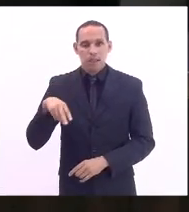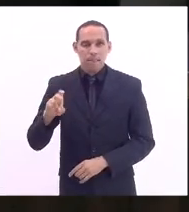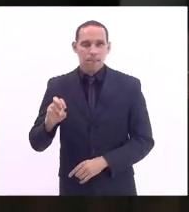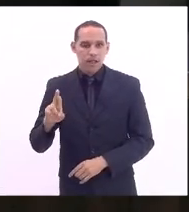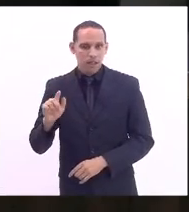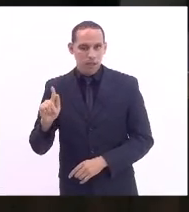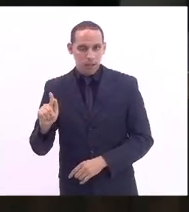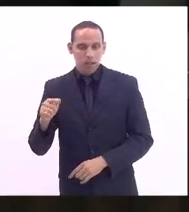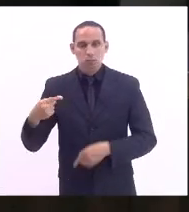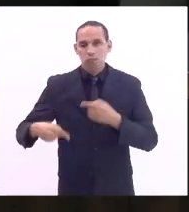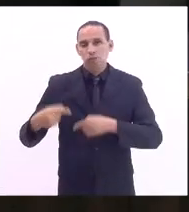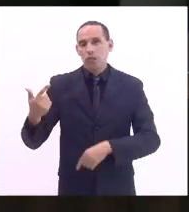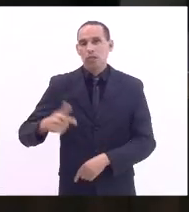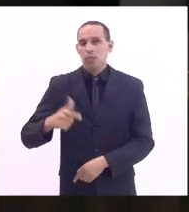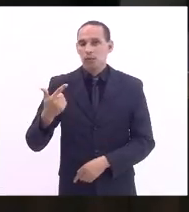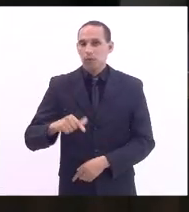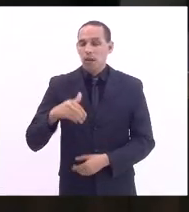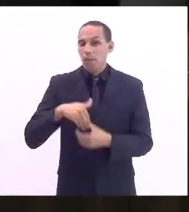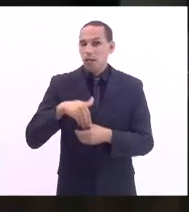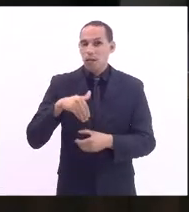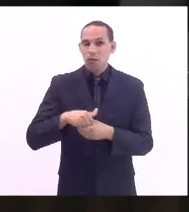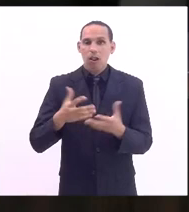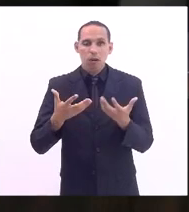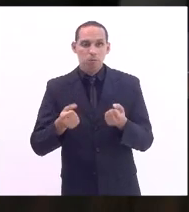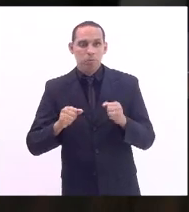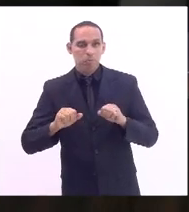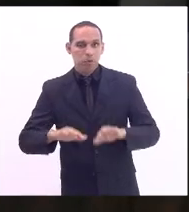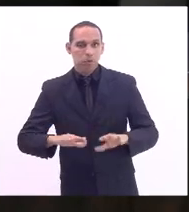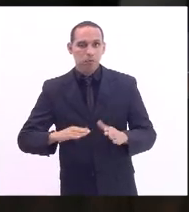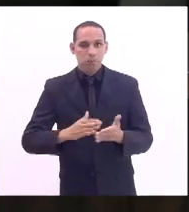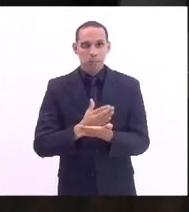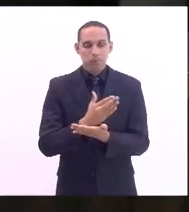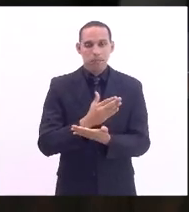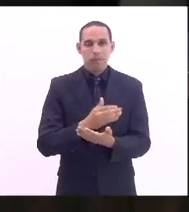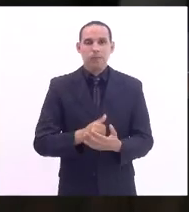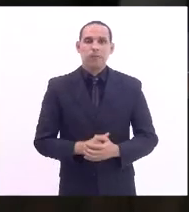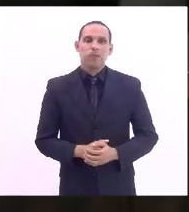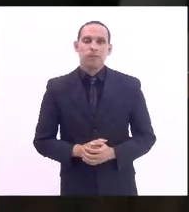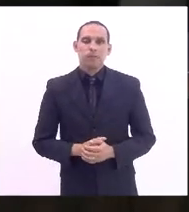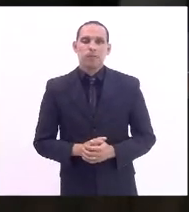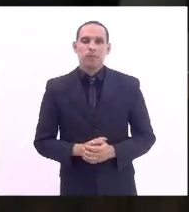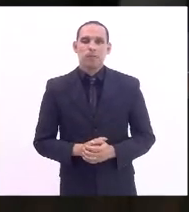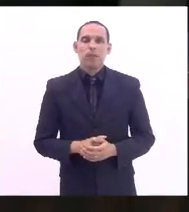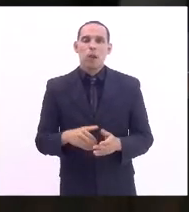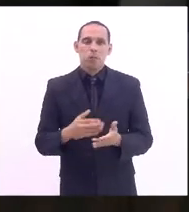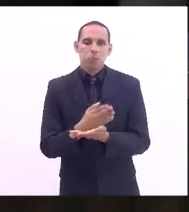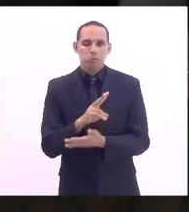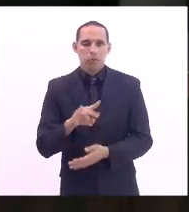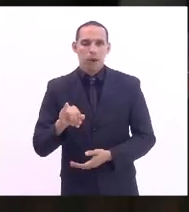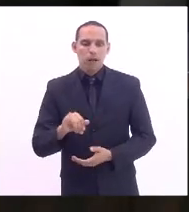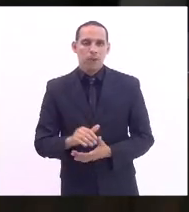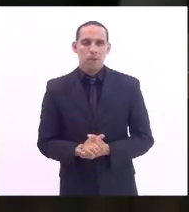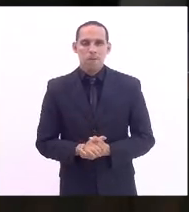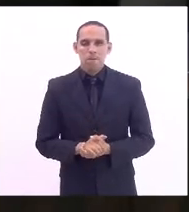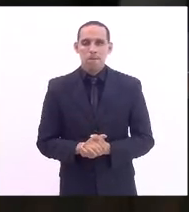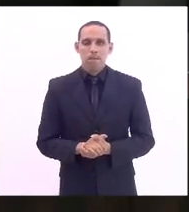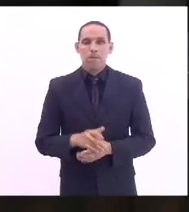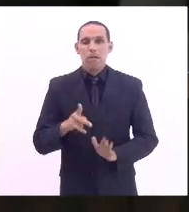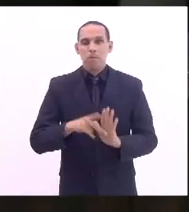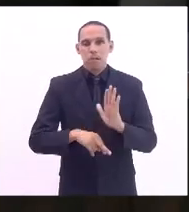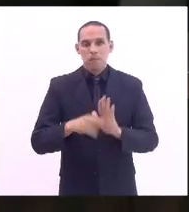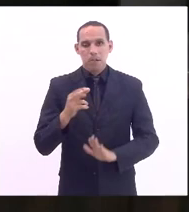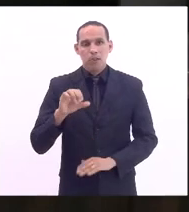discutir, encerrada a discussão. Em votação, os senhores que aprovam, permaneçam como estão, aprovada vai a promulgação. Projeto de